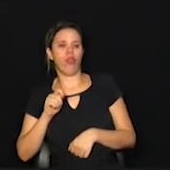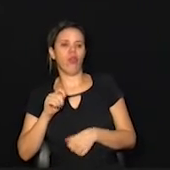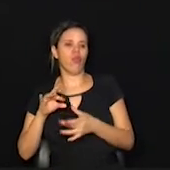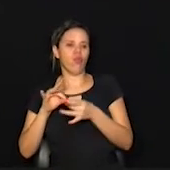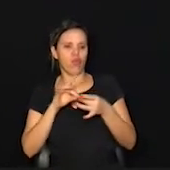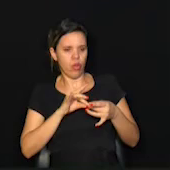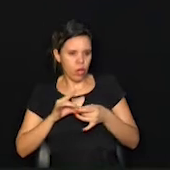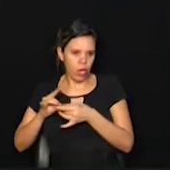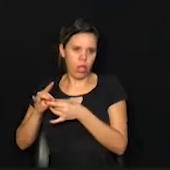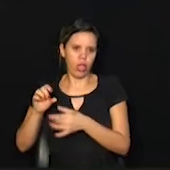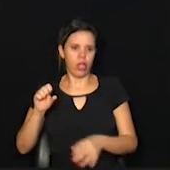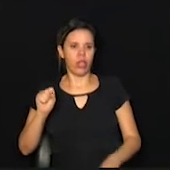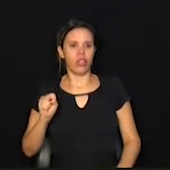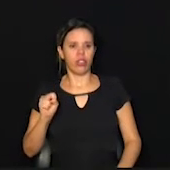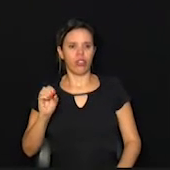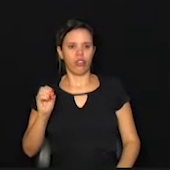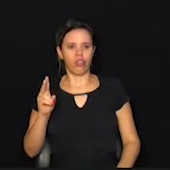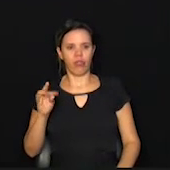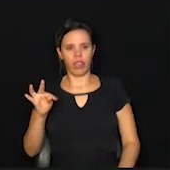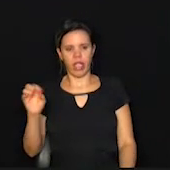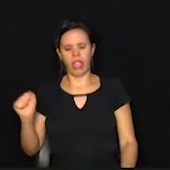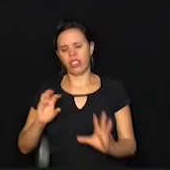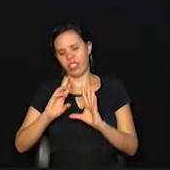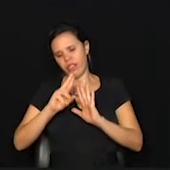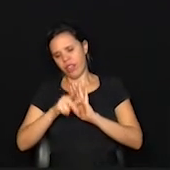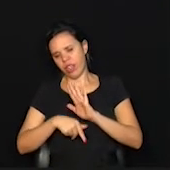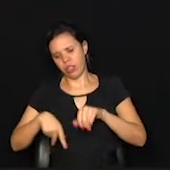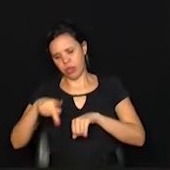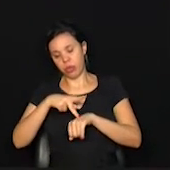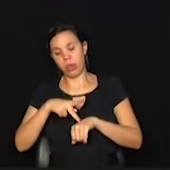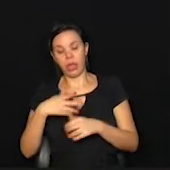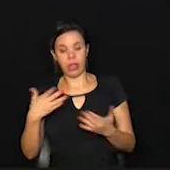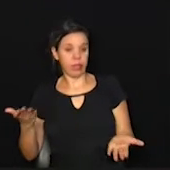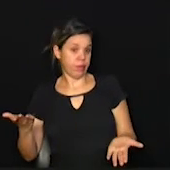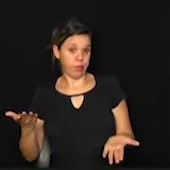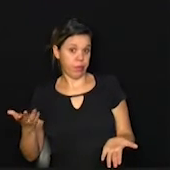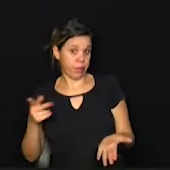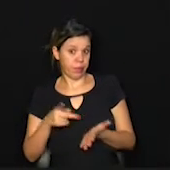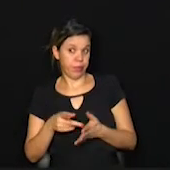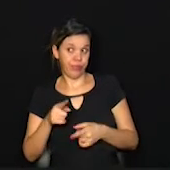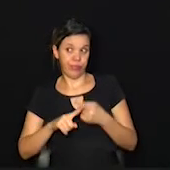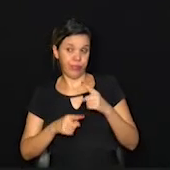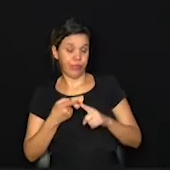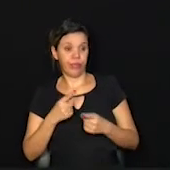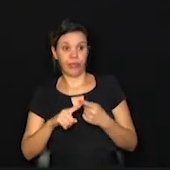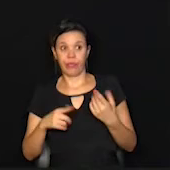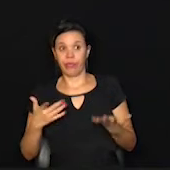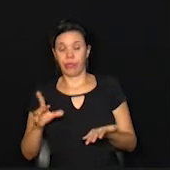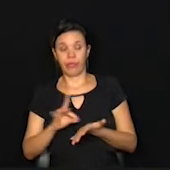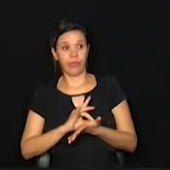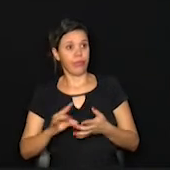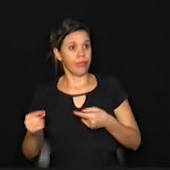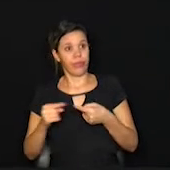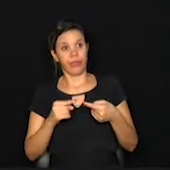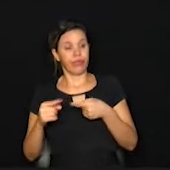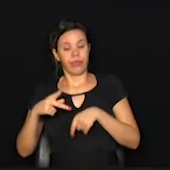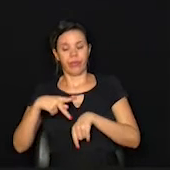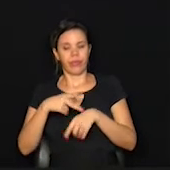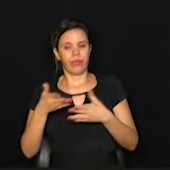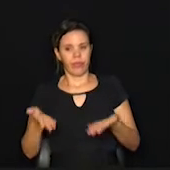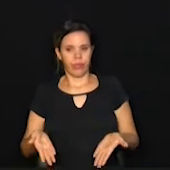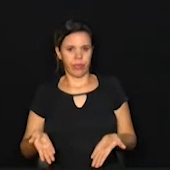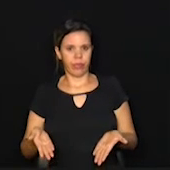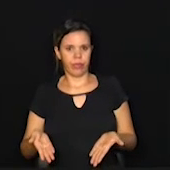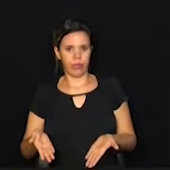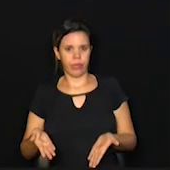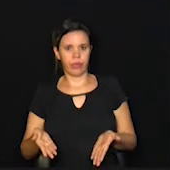o Cuba o a Venezuela quando na verdade vamos combinar né pessoal os inimigos do nosso país